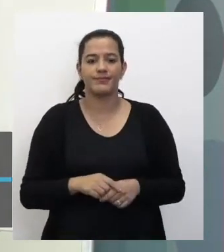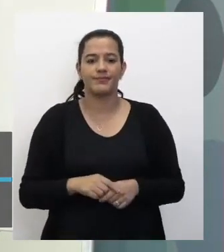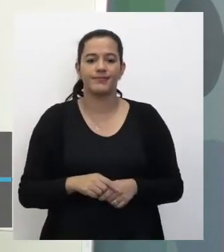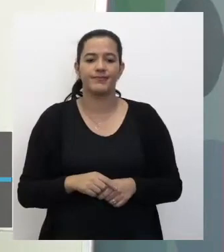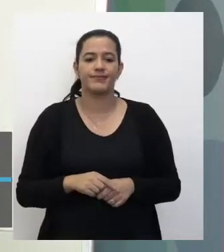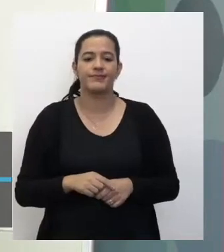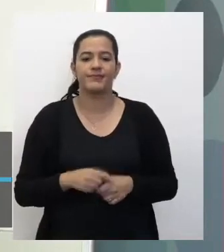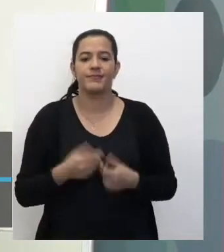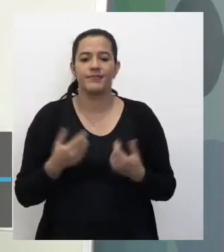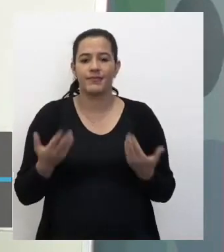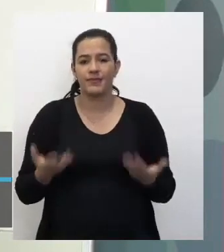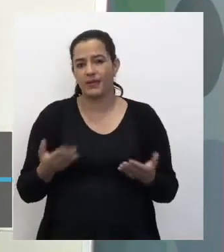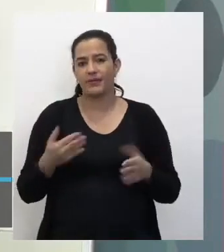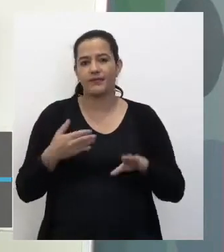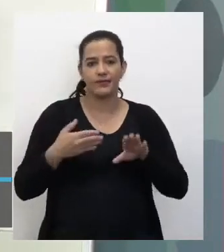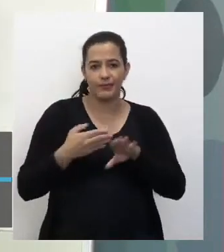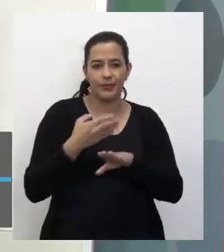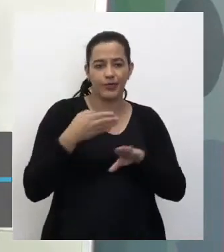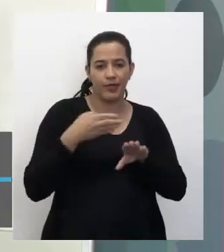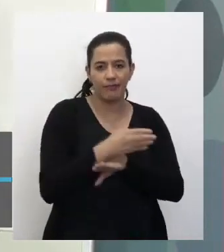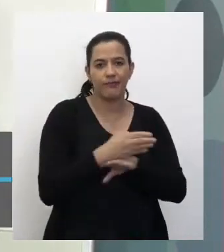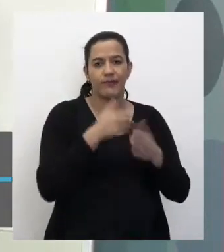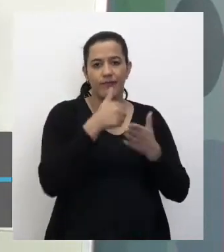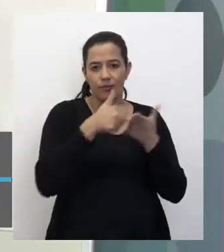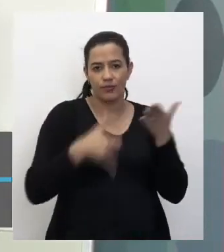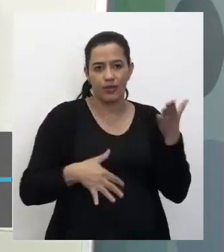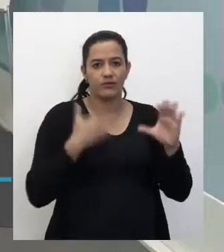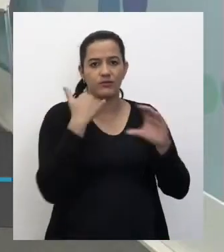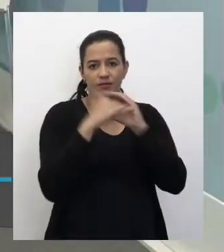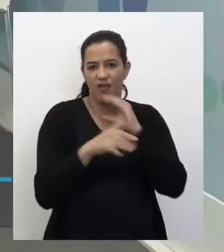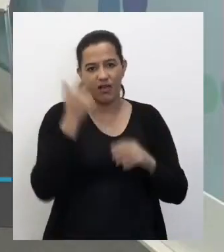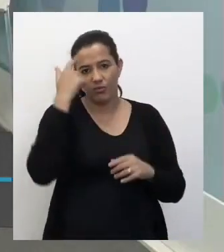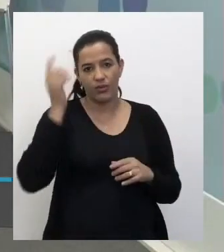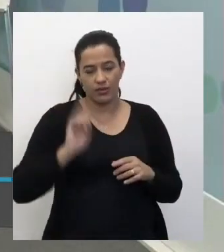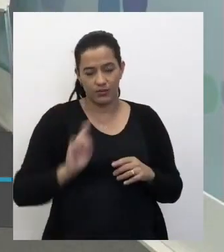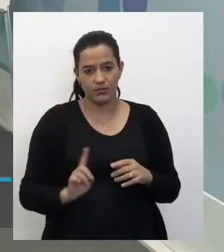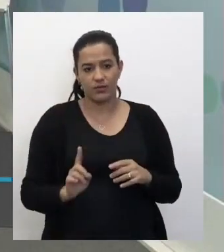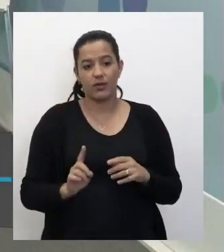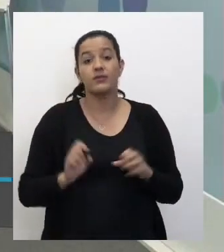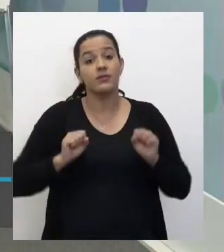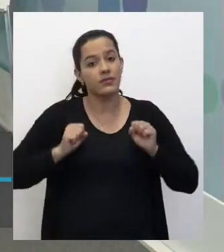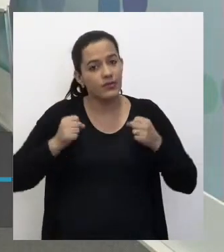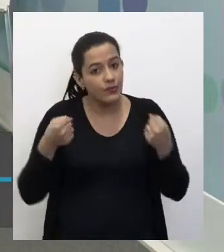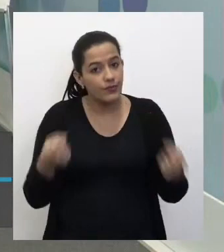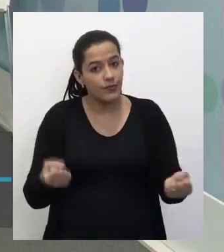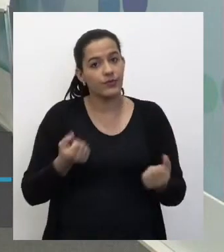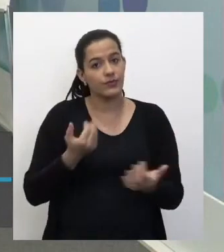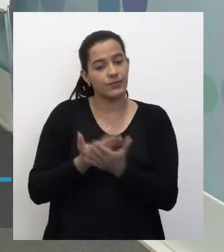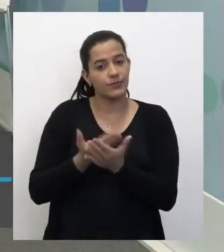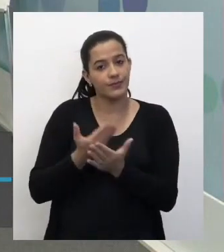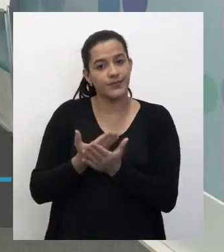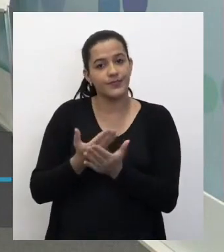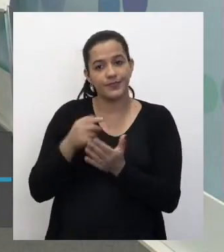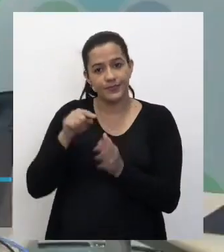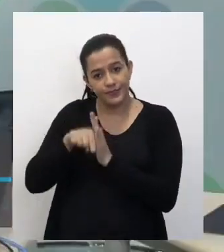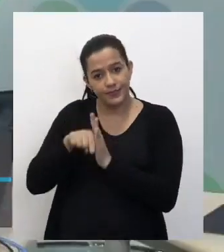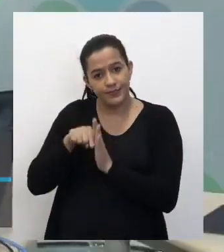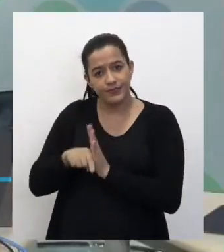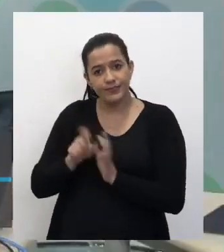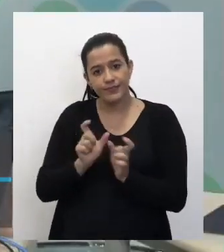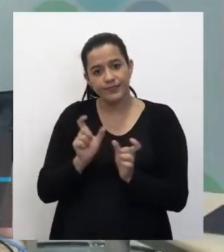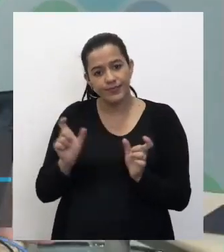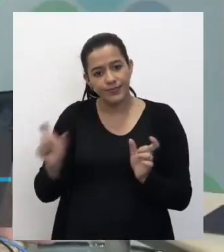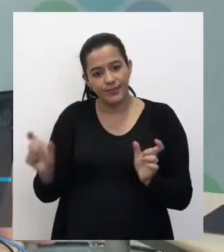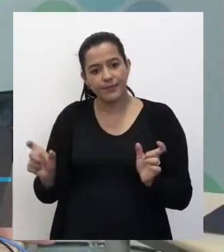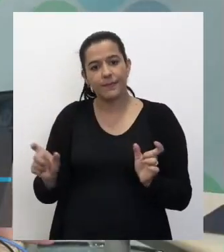chat usando não estou entendendo nada. Okay? A gente pode dizer que assim, você não estar entendendo nada é você não ter por